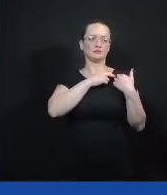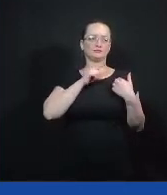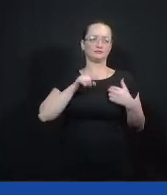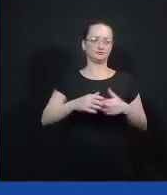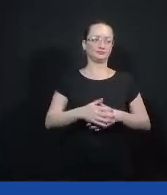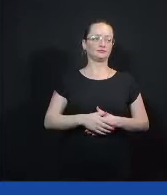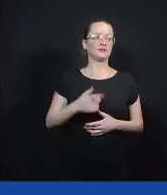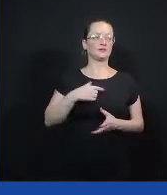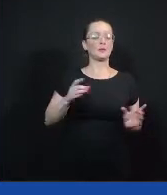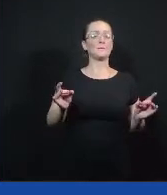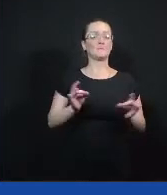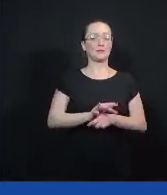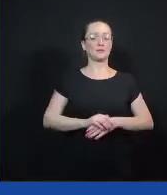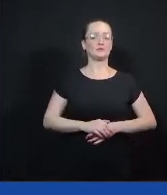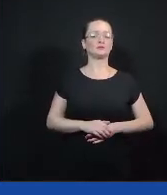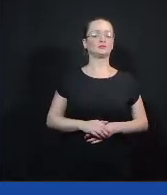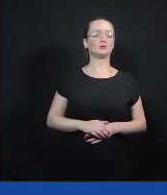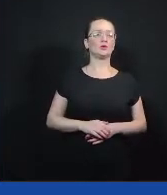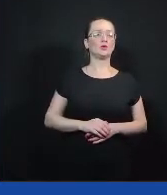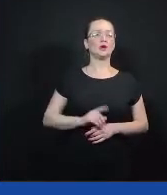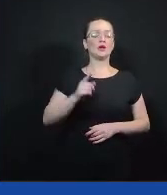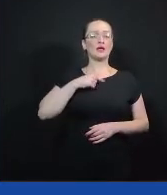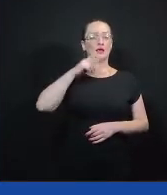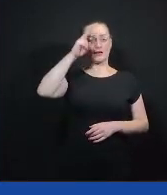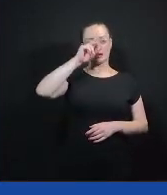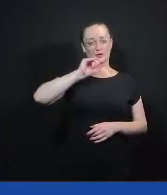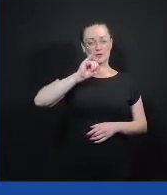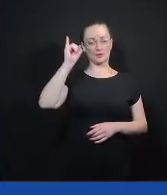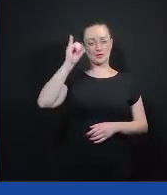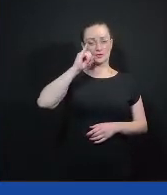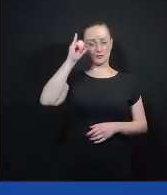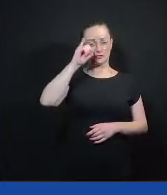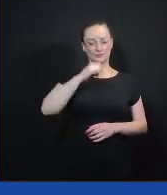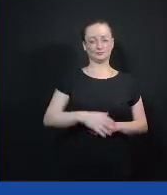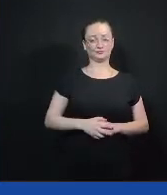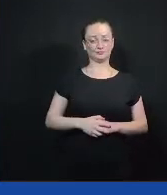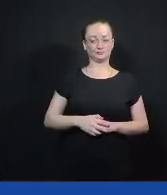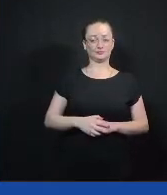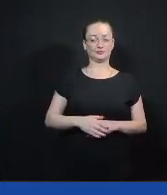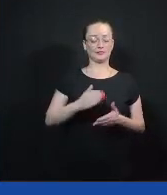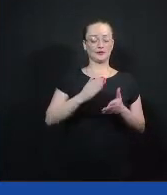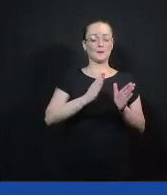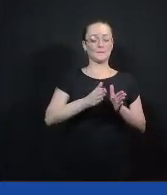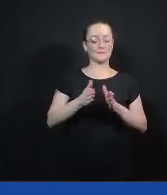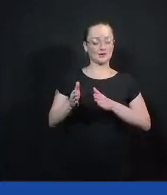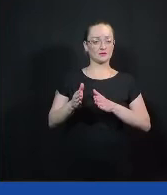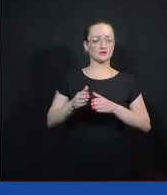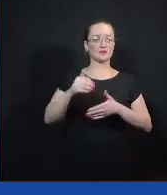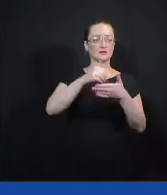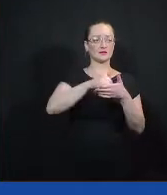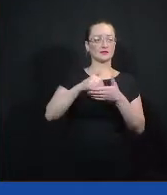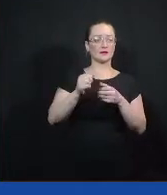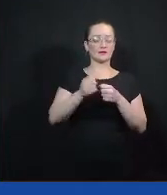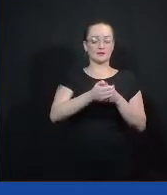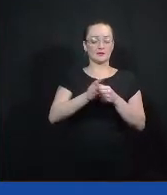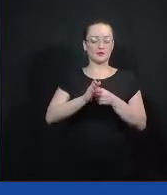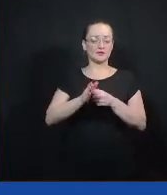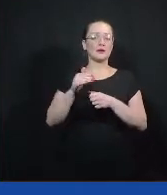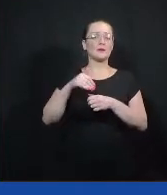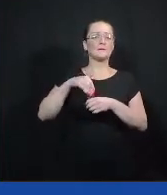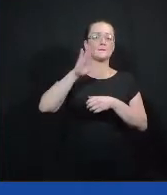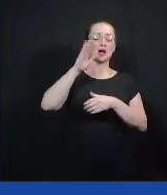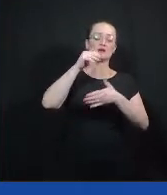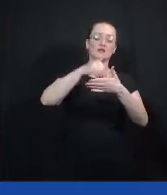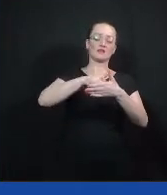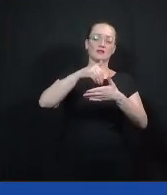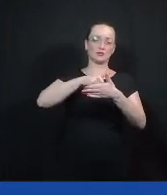para concluir, lembrar, né, da importância do processo eleitoral. A democracia, ela é muito mais do que